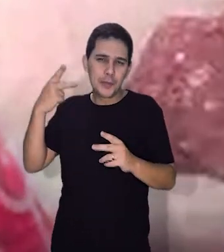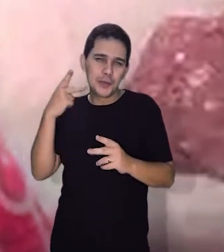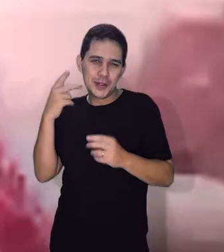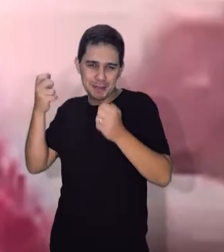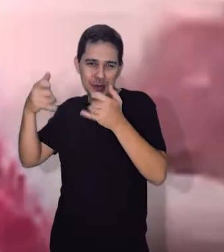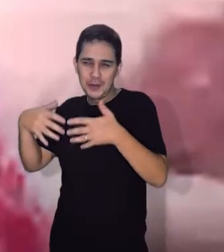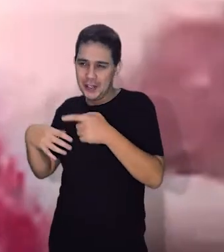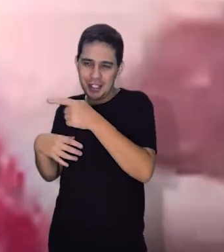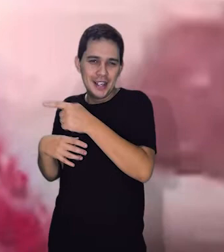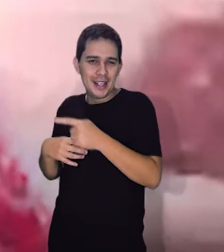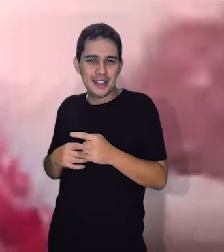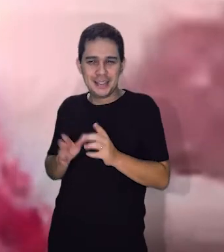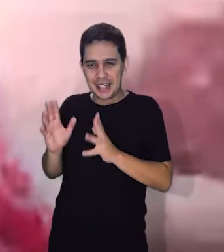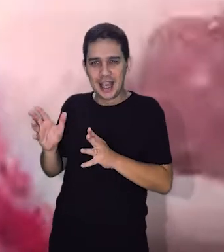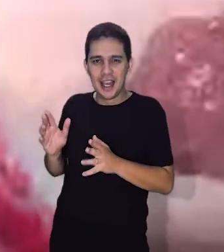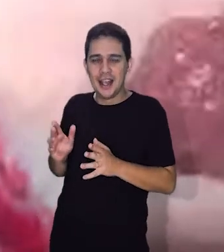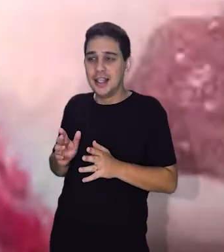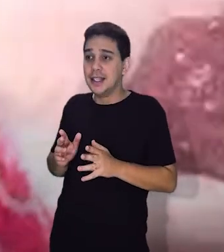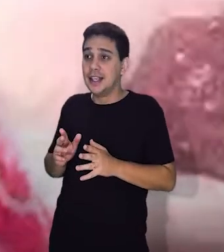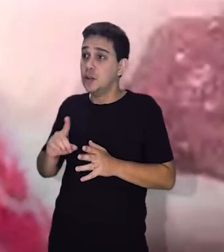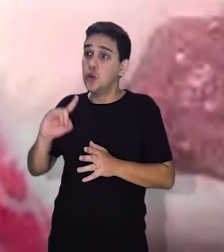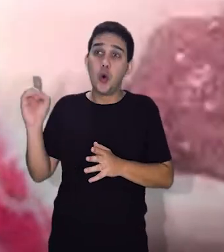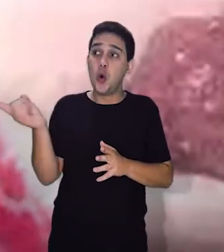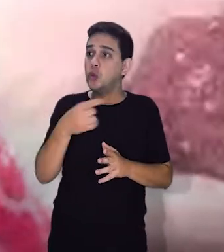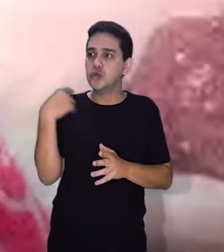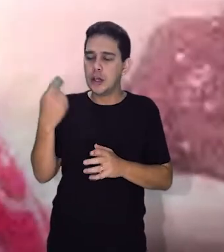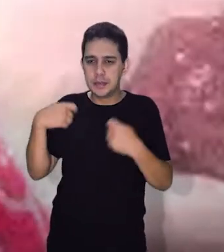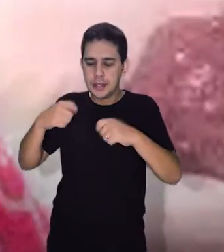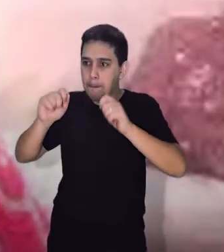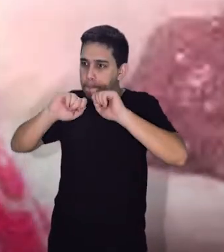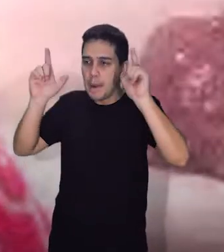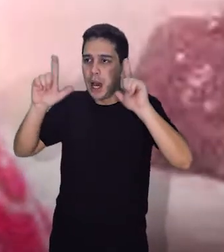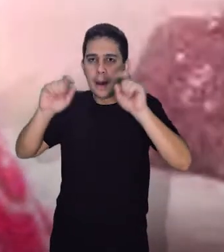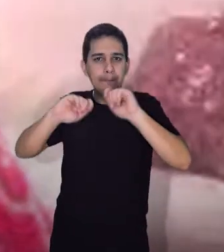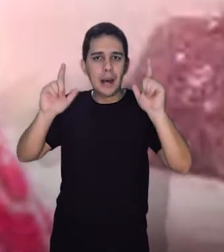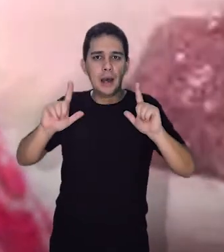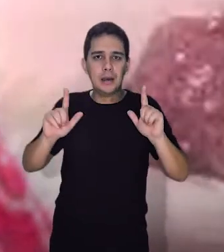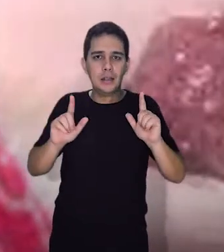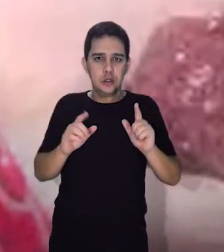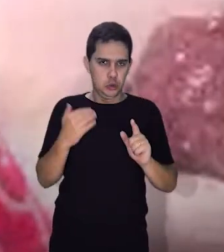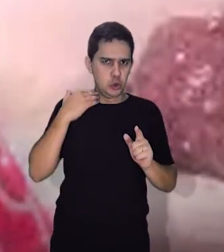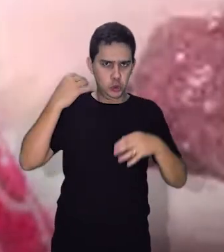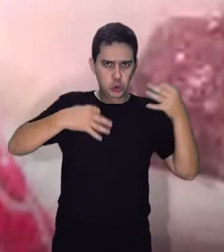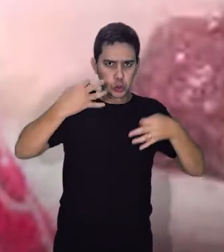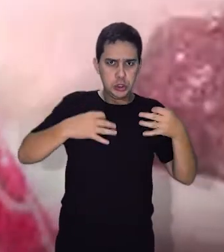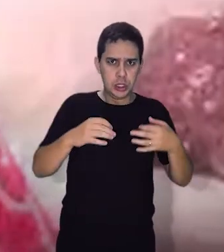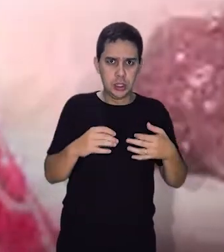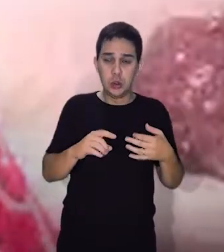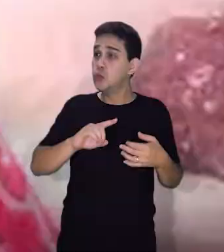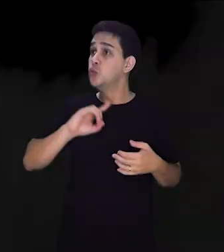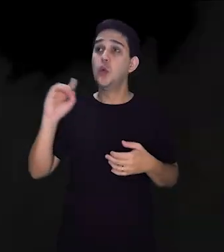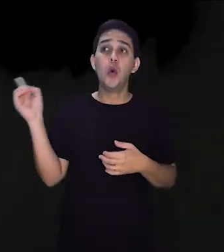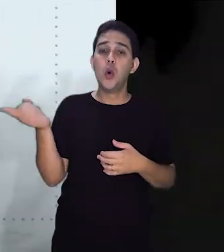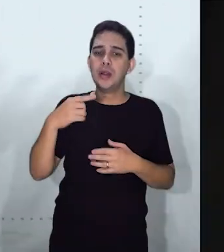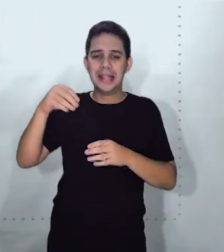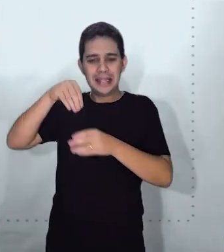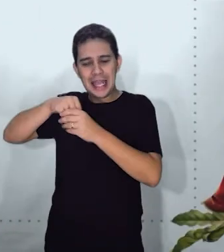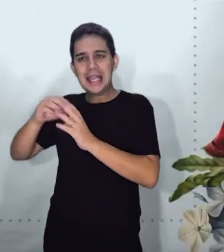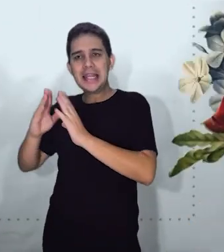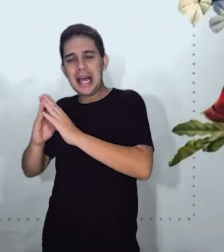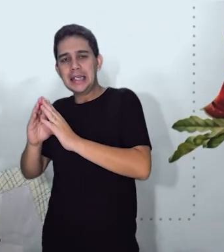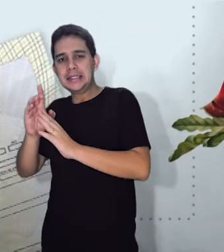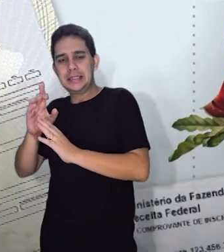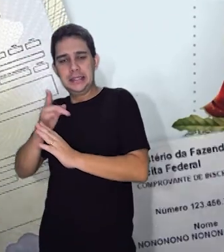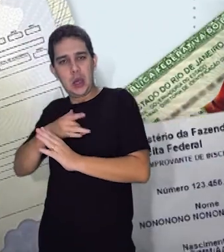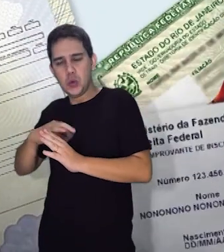entre todos nós, não só do sistema de justiça, mas também da saúde, da educação. Promotores